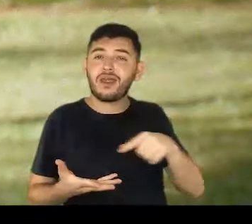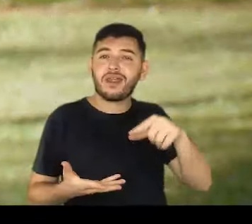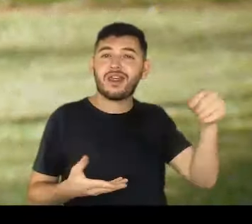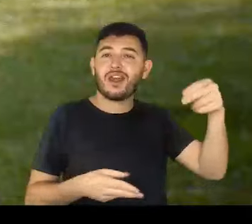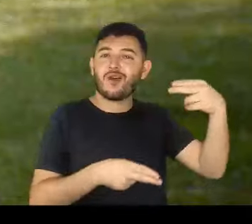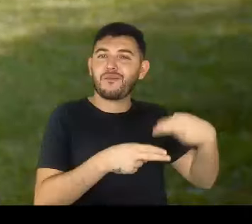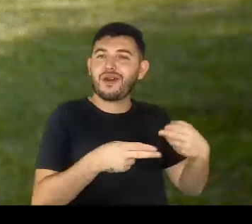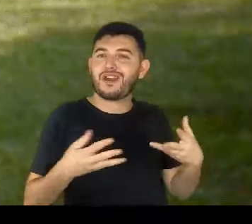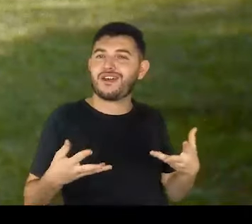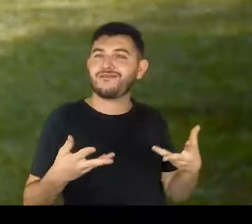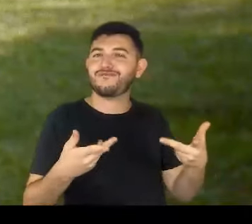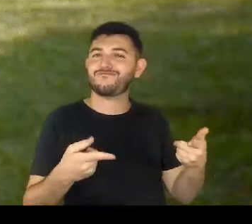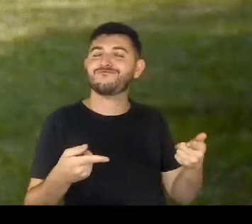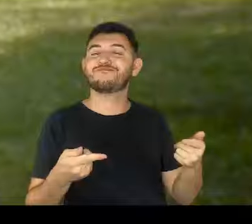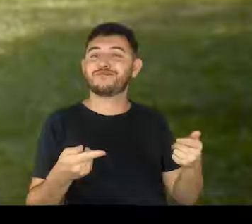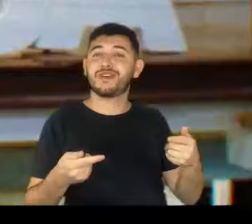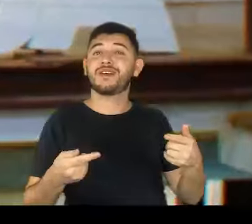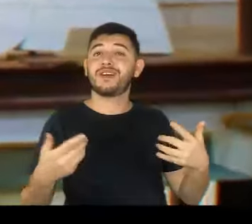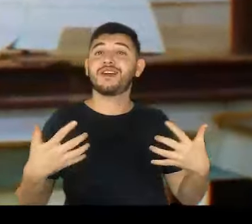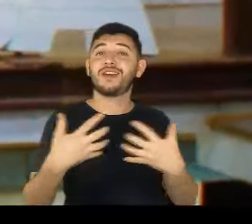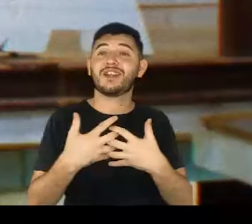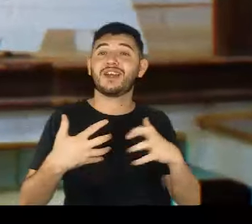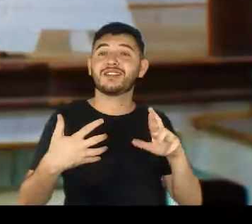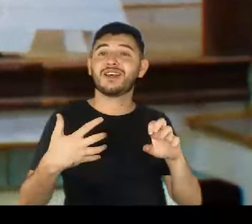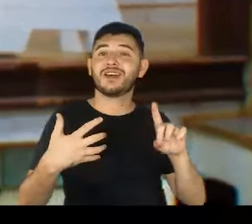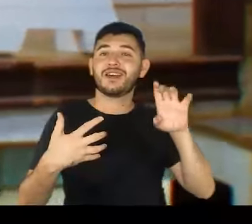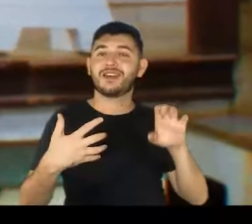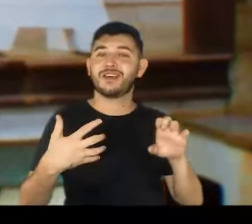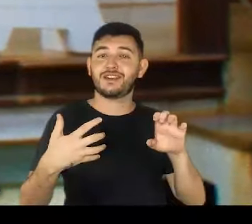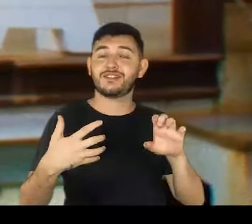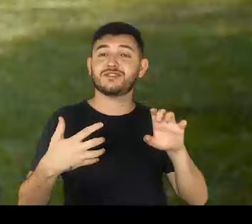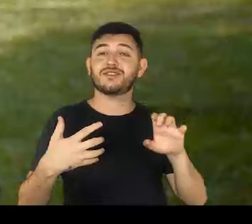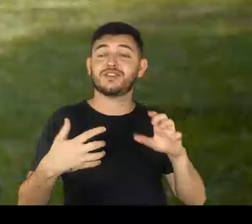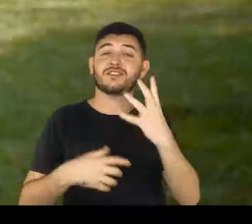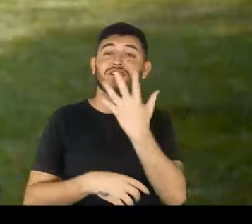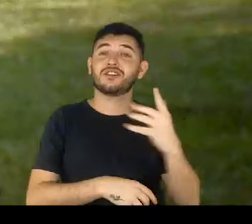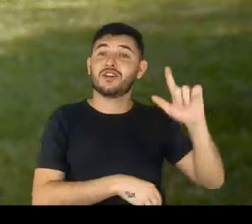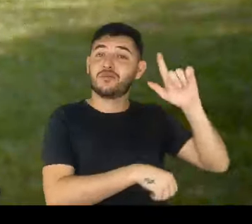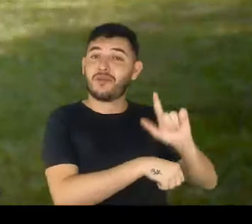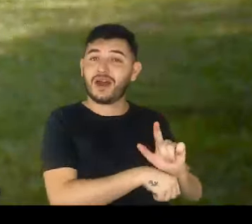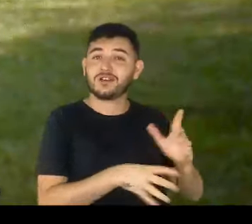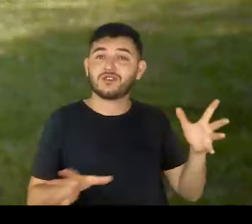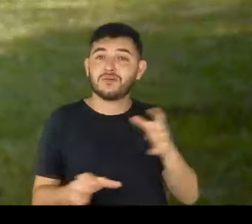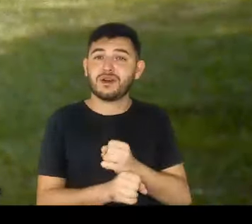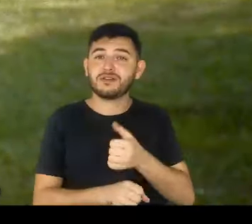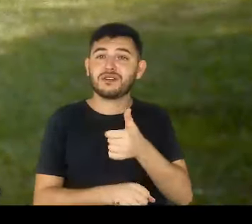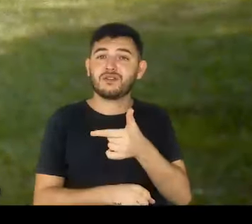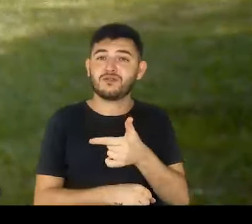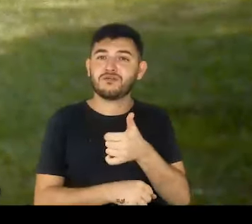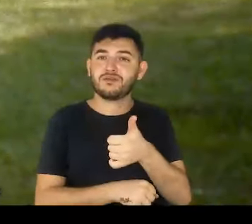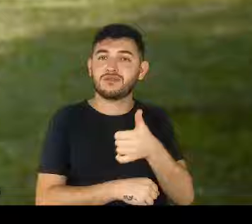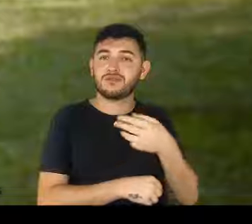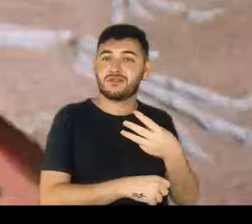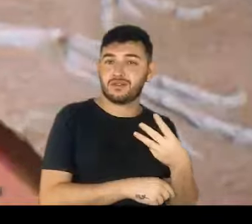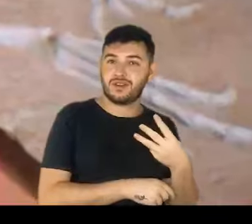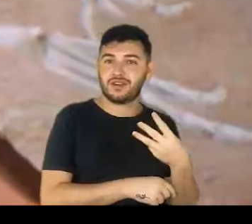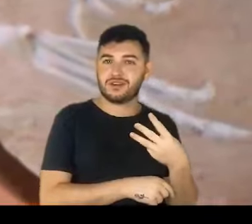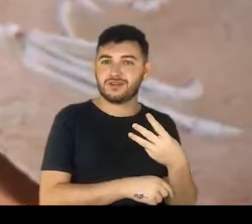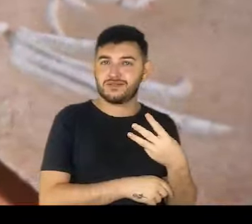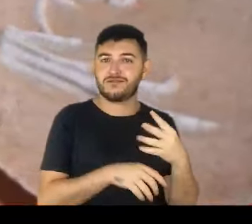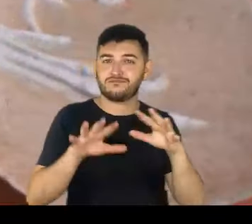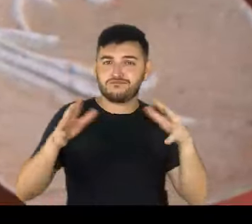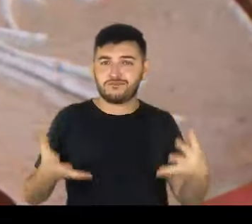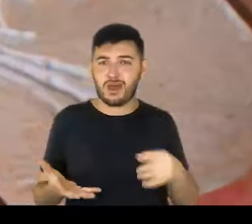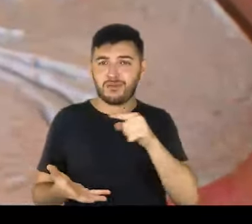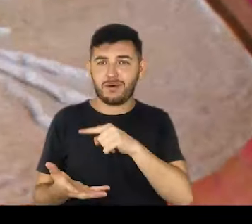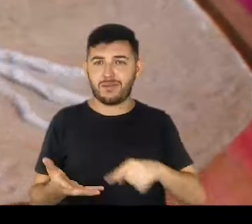planeta. E hoje nós somos, na rede mundial de geoparques, somos 213 geoparques dispersos em 48 países. Cada